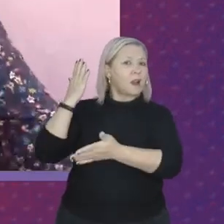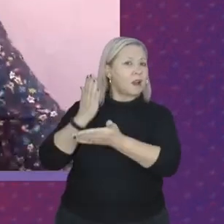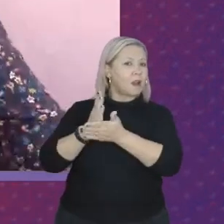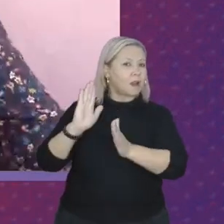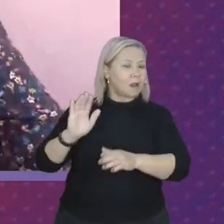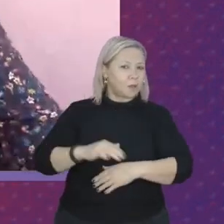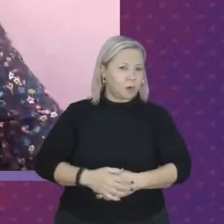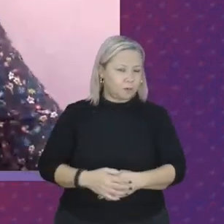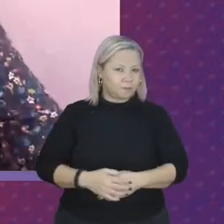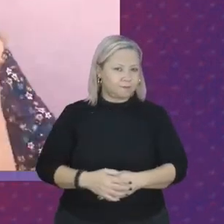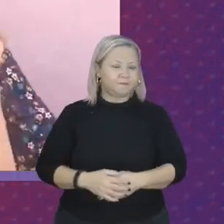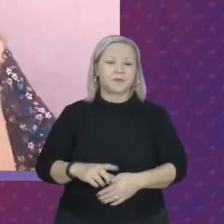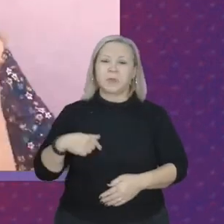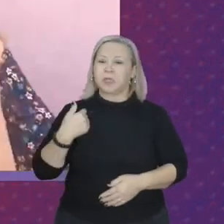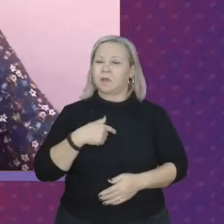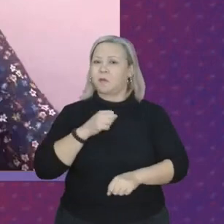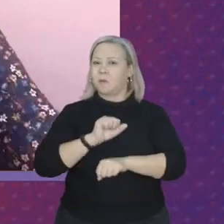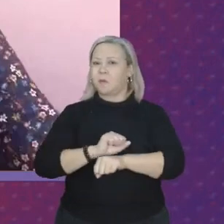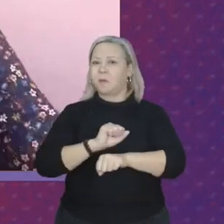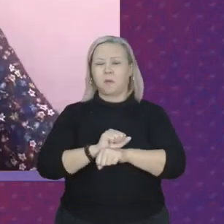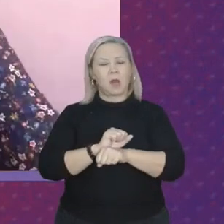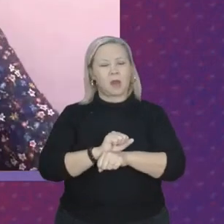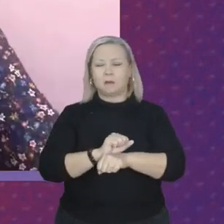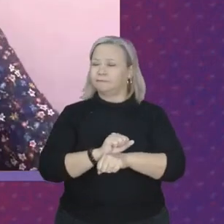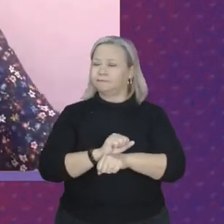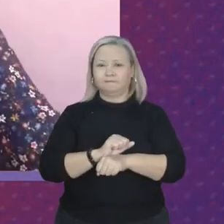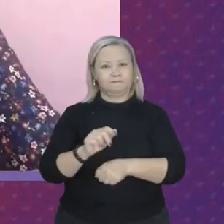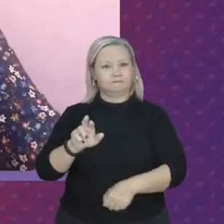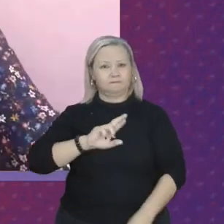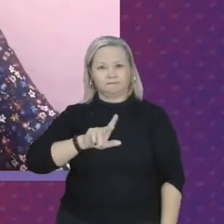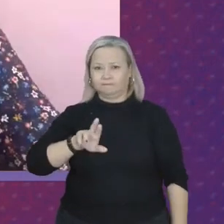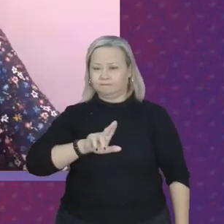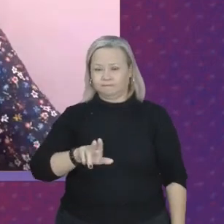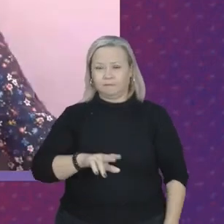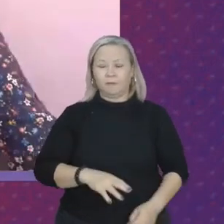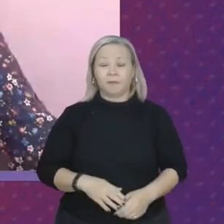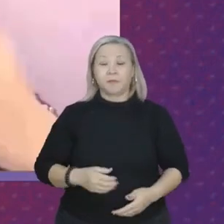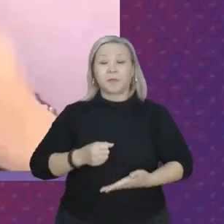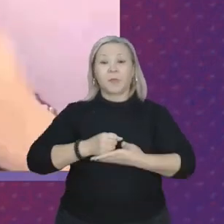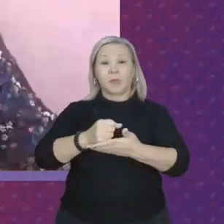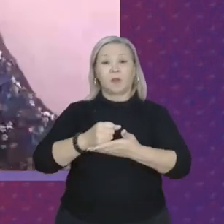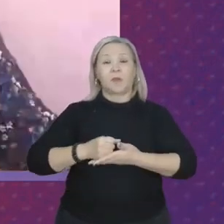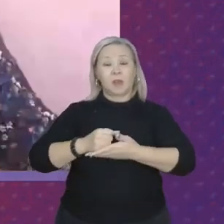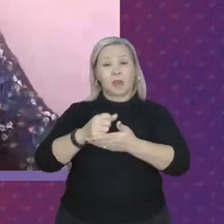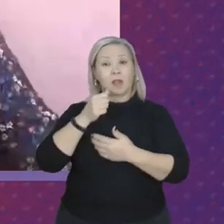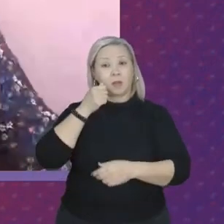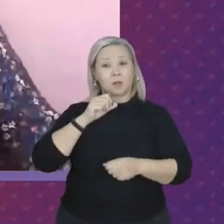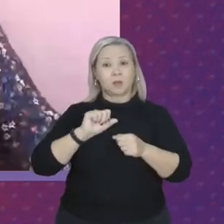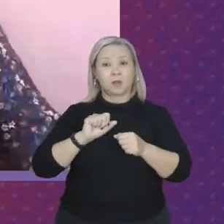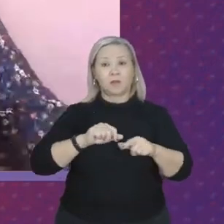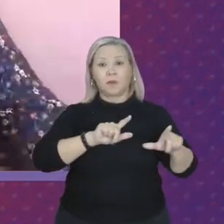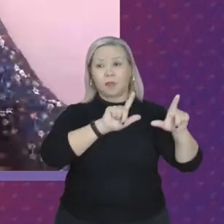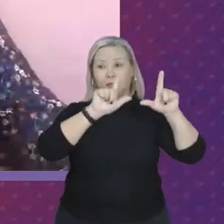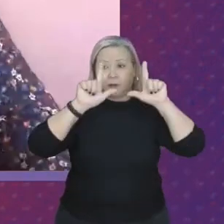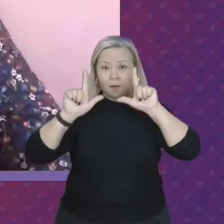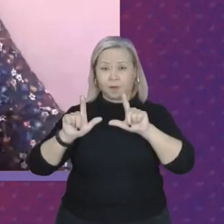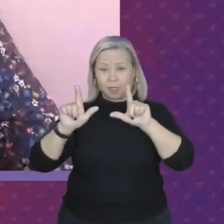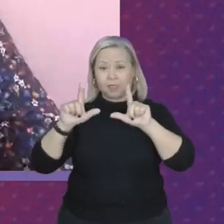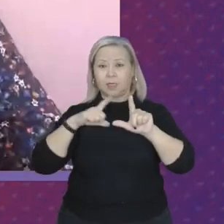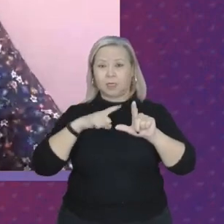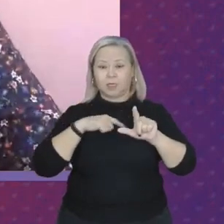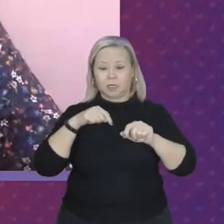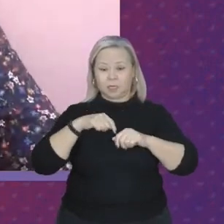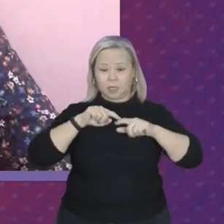vai retroceder, né? O PT, o Elas por Elas, fez aquela plaquinha linda que a gente tem até aqui no